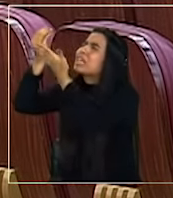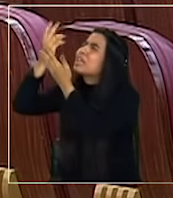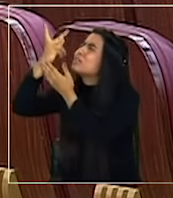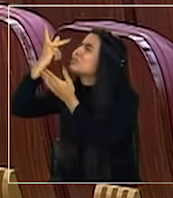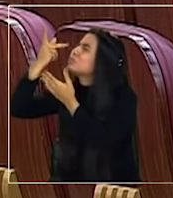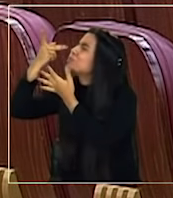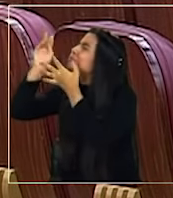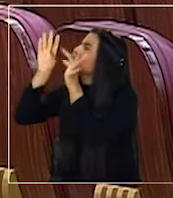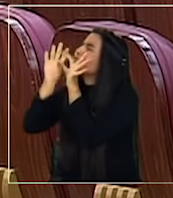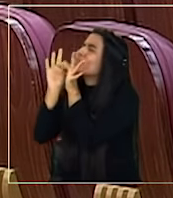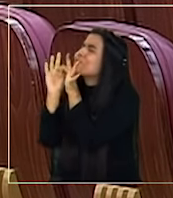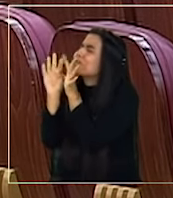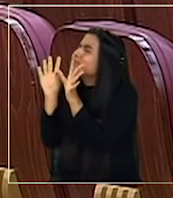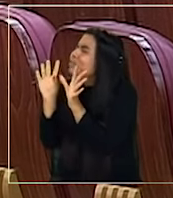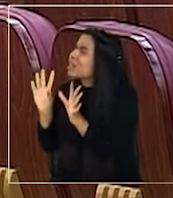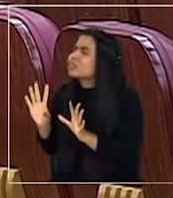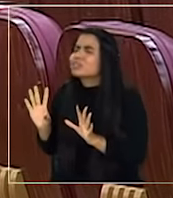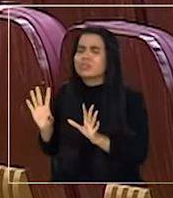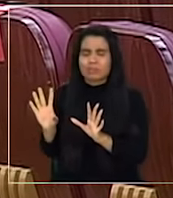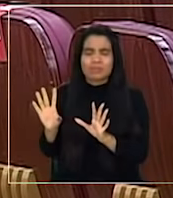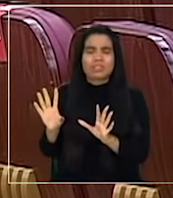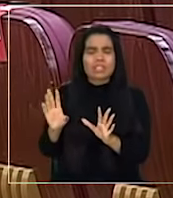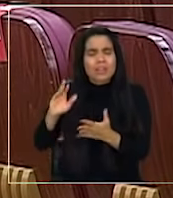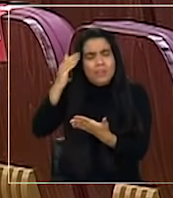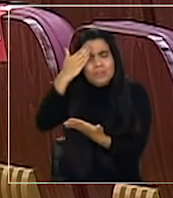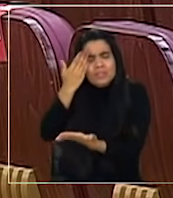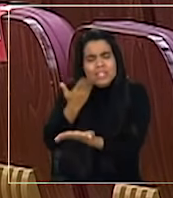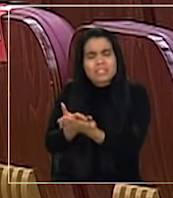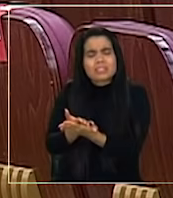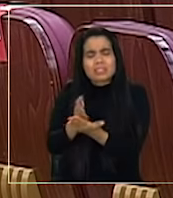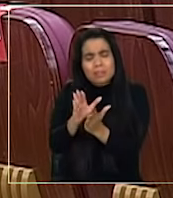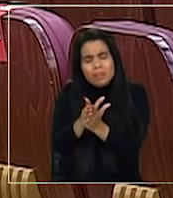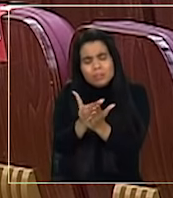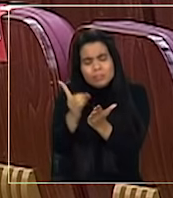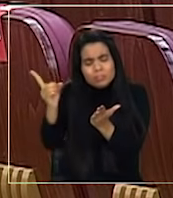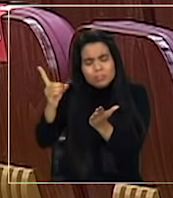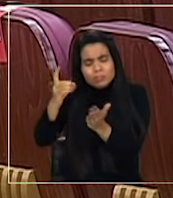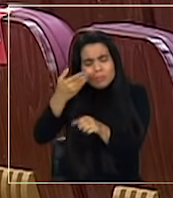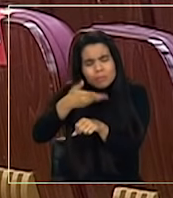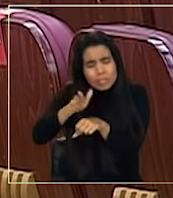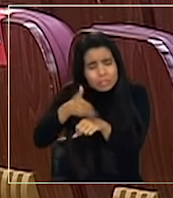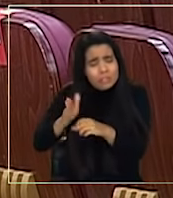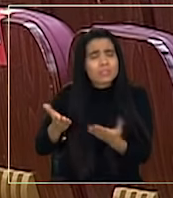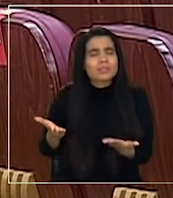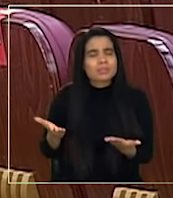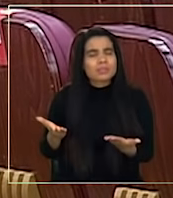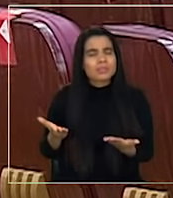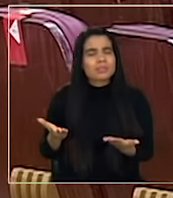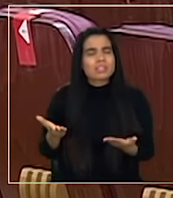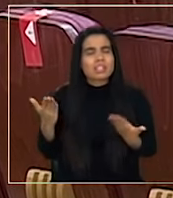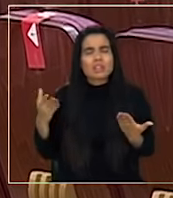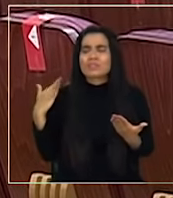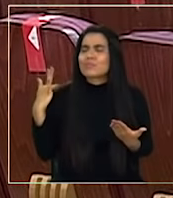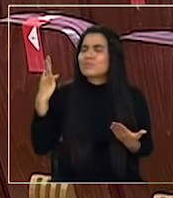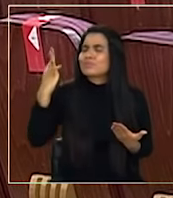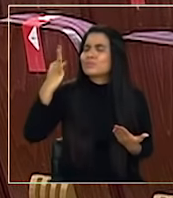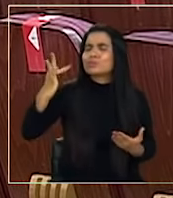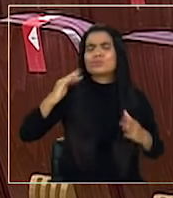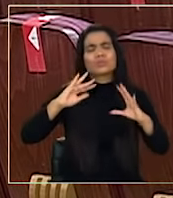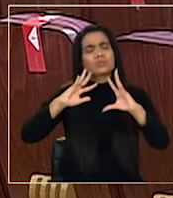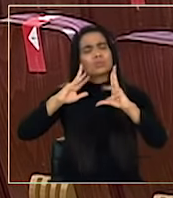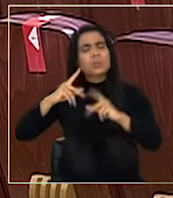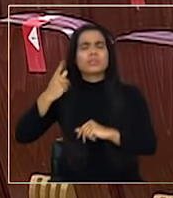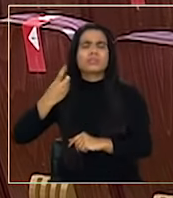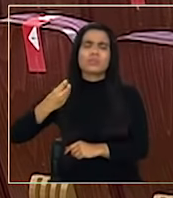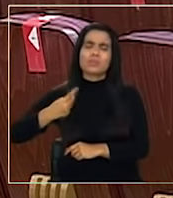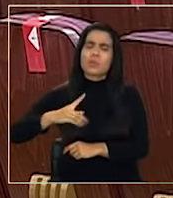esta rocha inabalável, que é a palavra dEle. Coloque o seu amanhã, o seu futuro, o seu